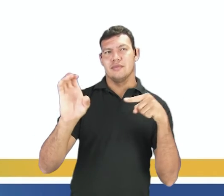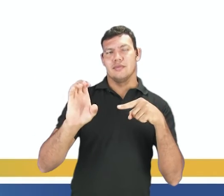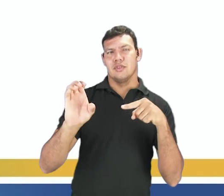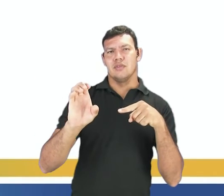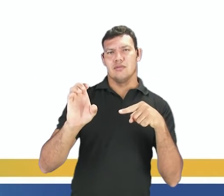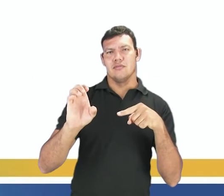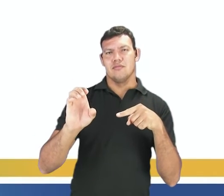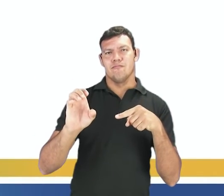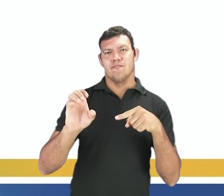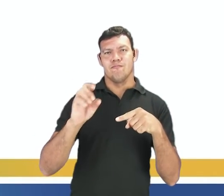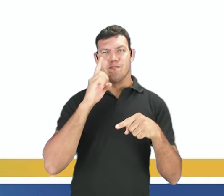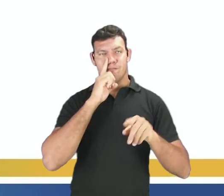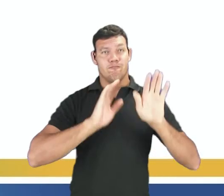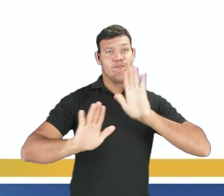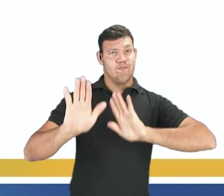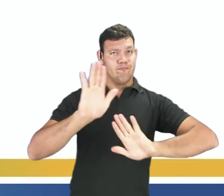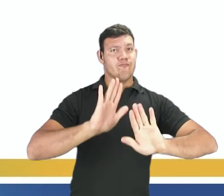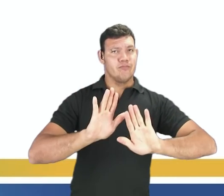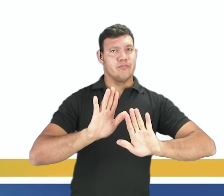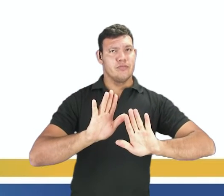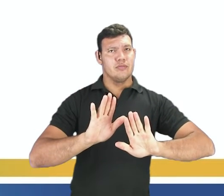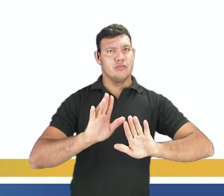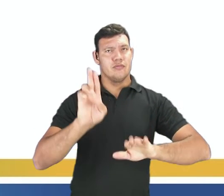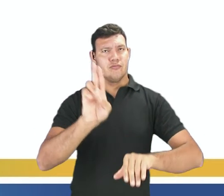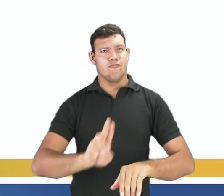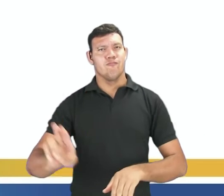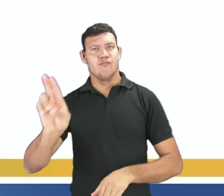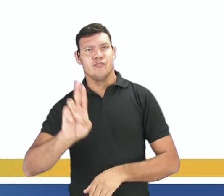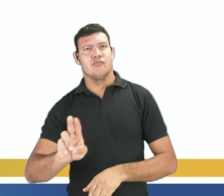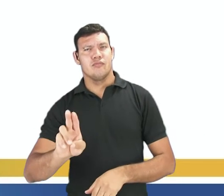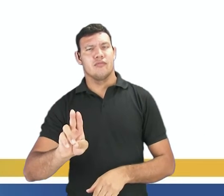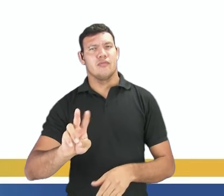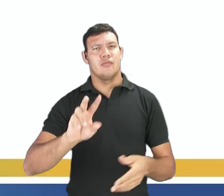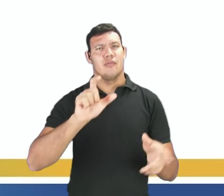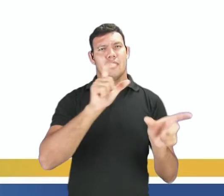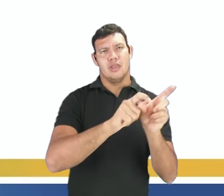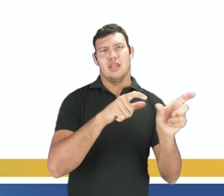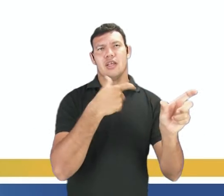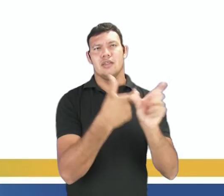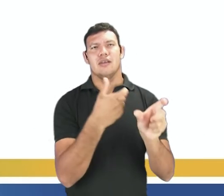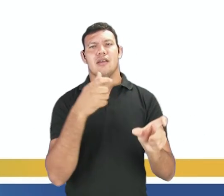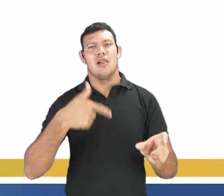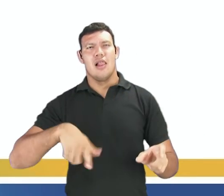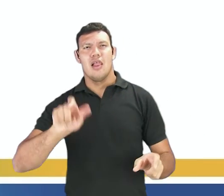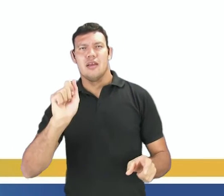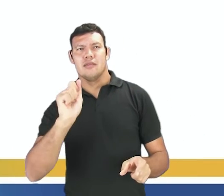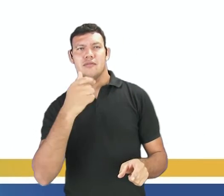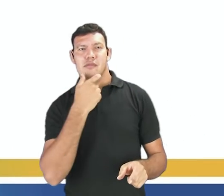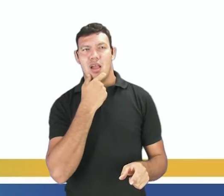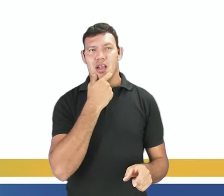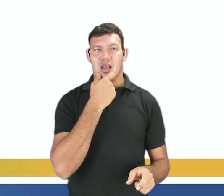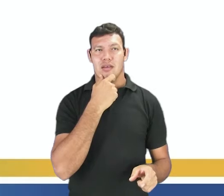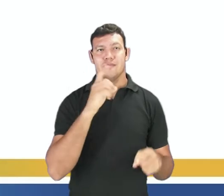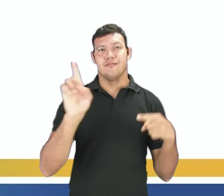identidade linguística ou reconhece a incompreensão na sua maneira de falar inglês. O que vocês acham?